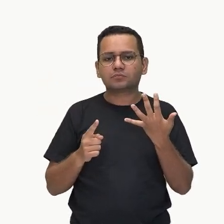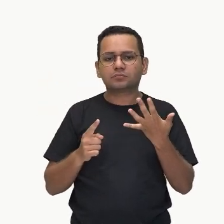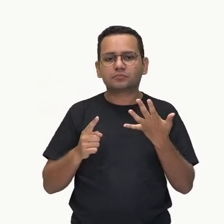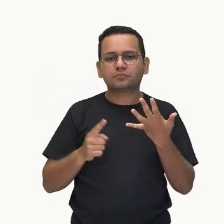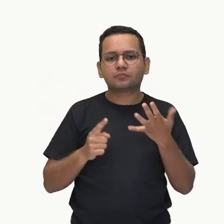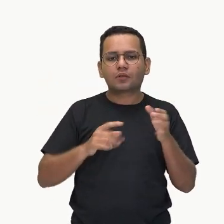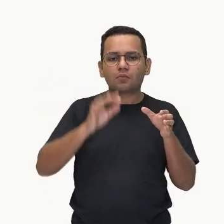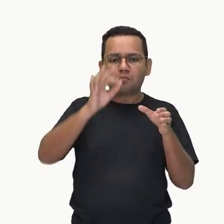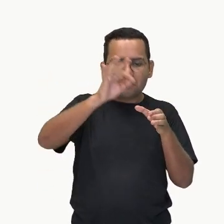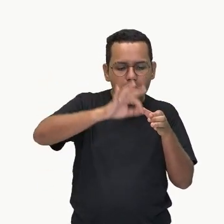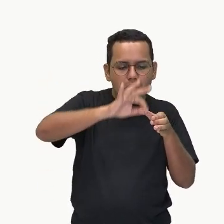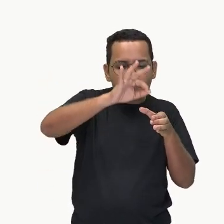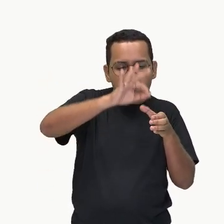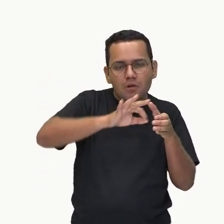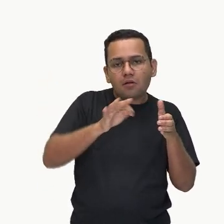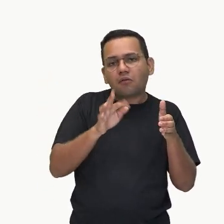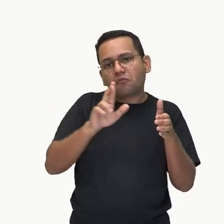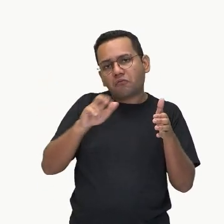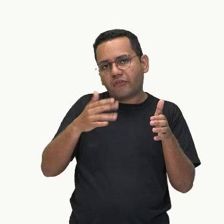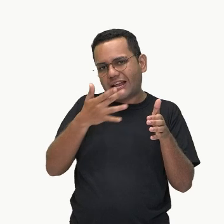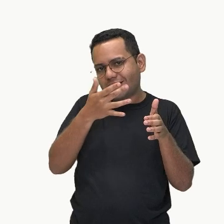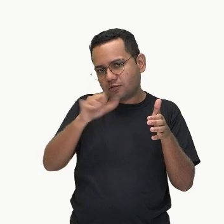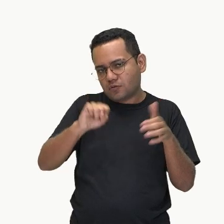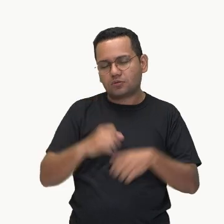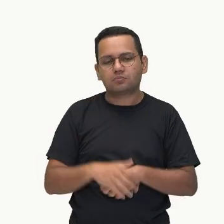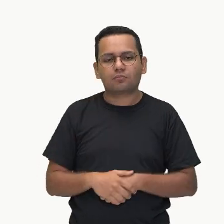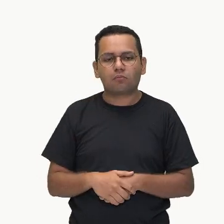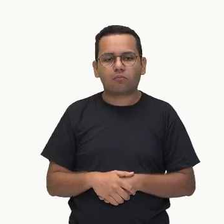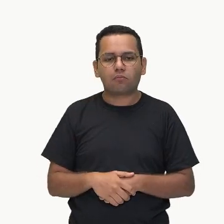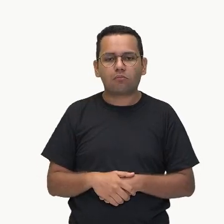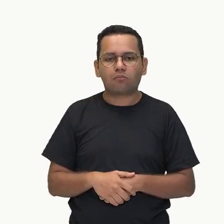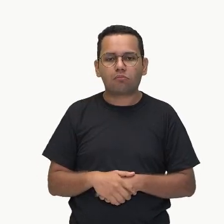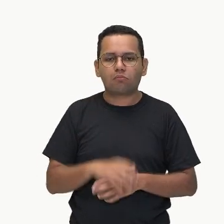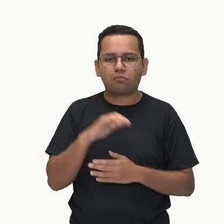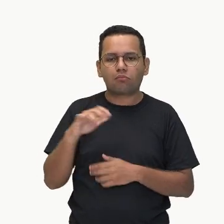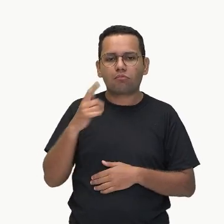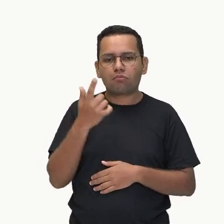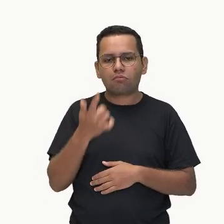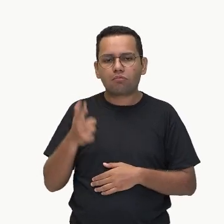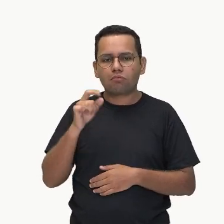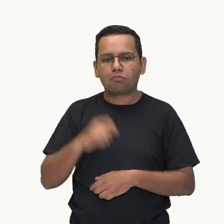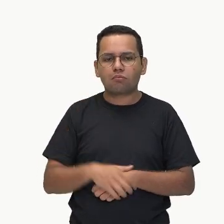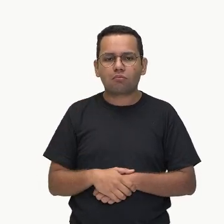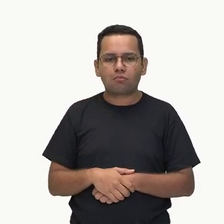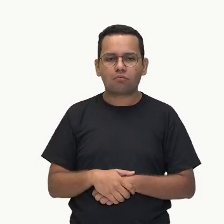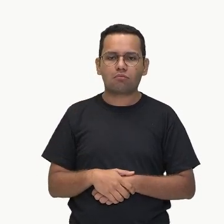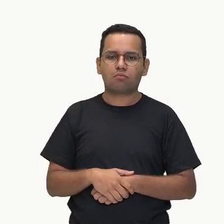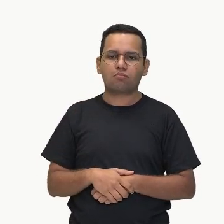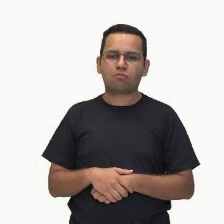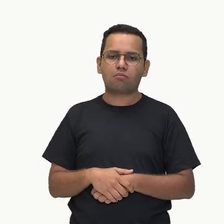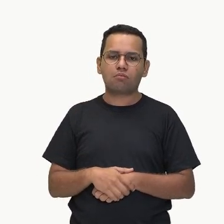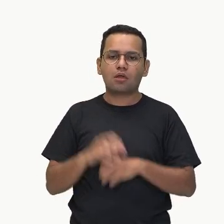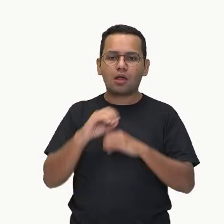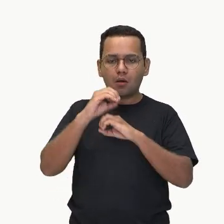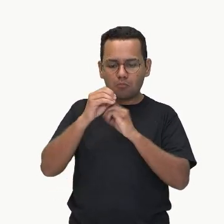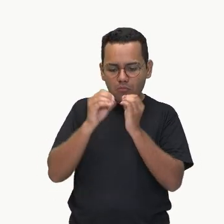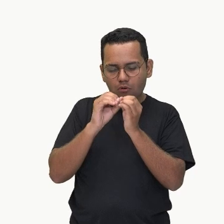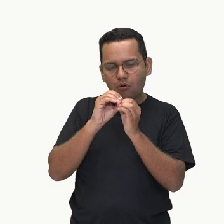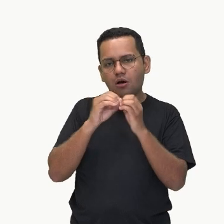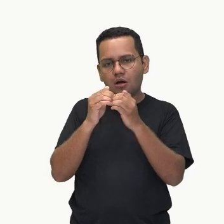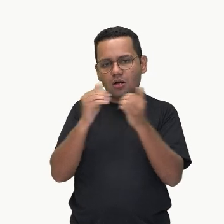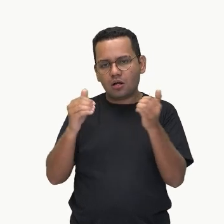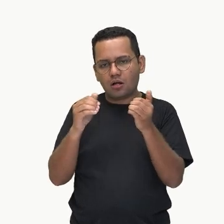colocado, certo? E por último, nós temos as moléculas que nós queríamos separar, as